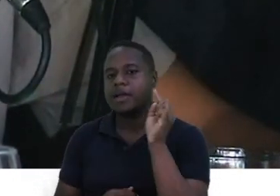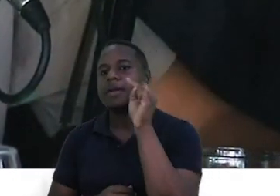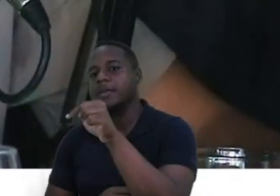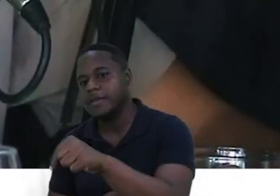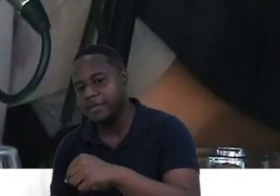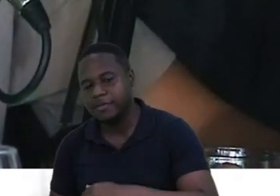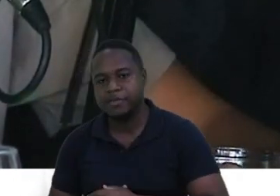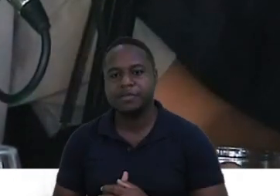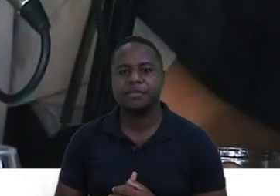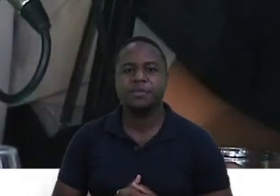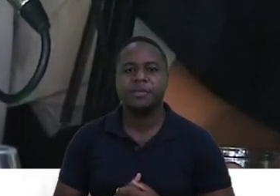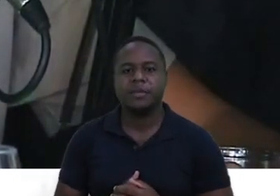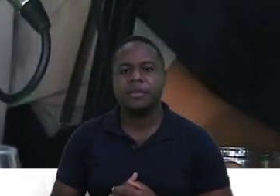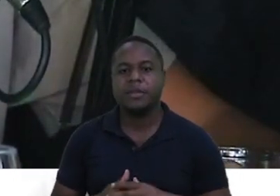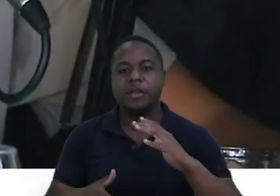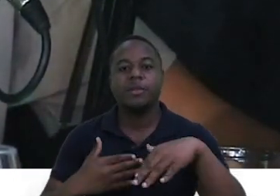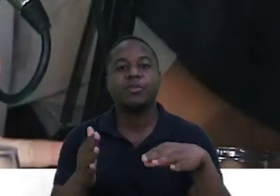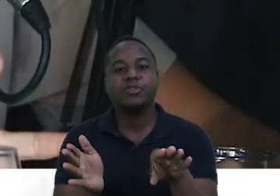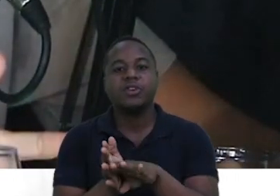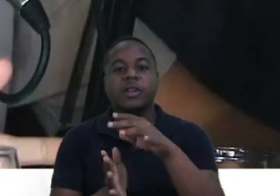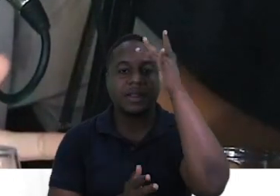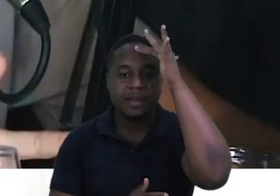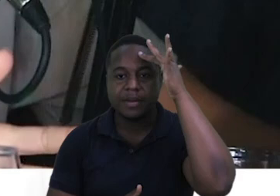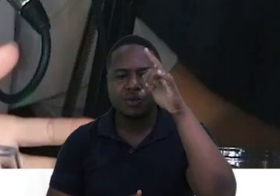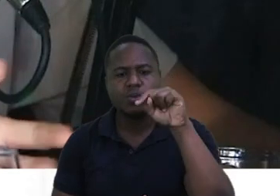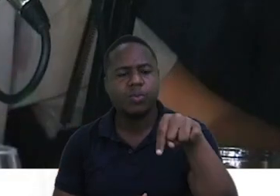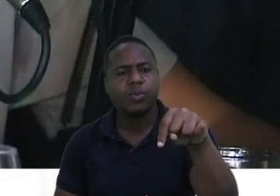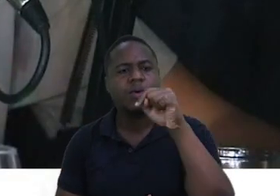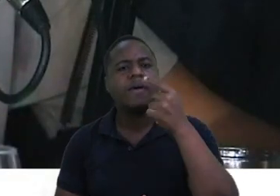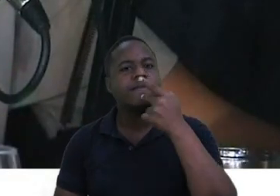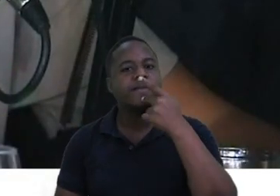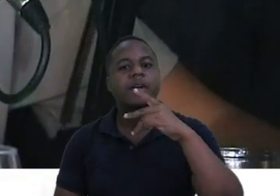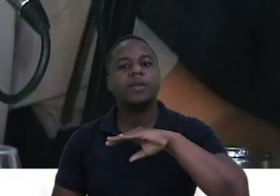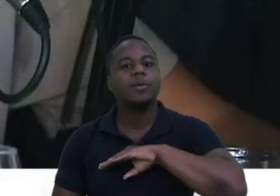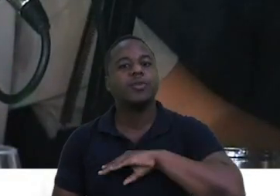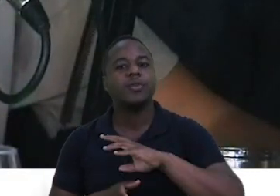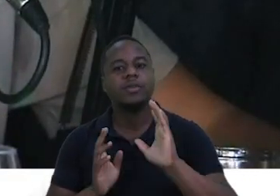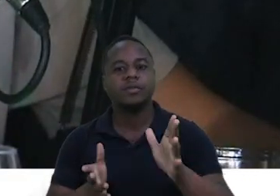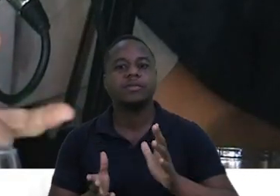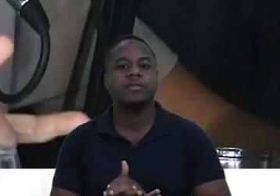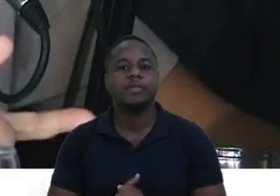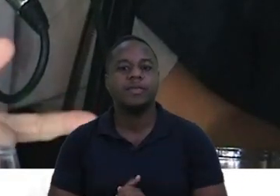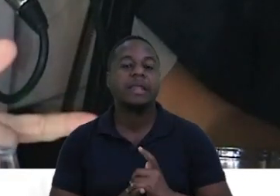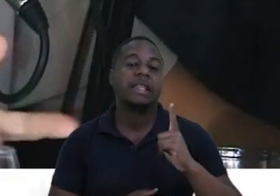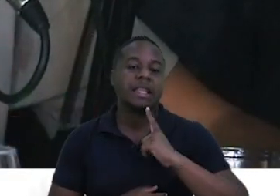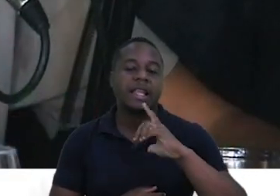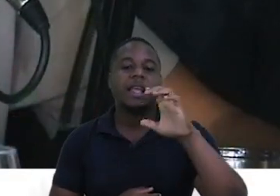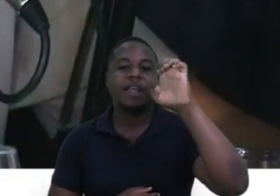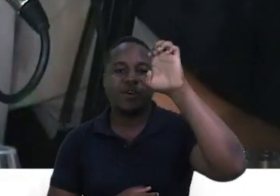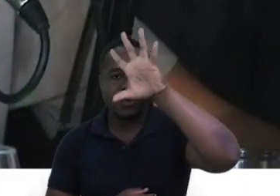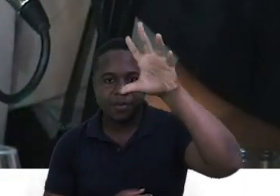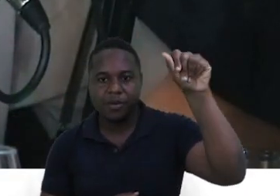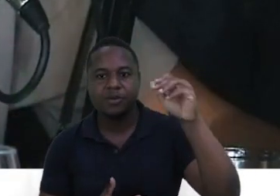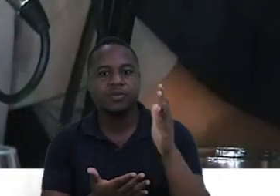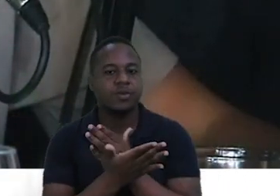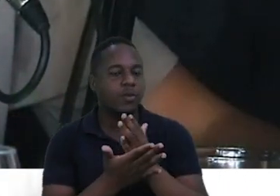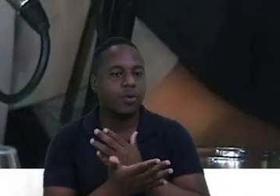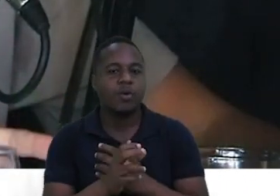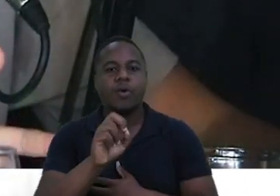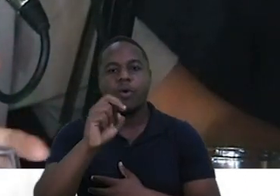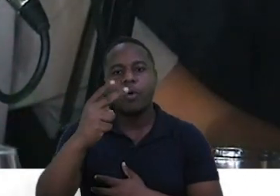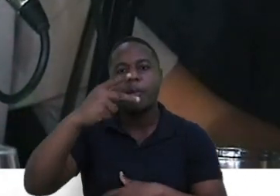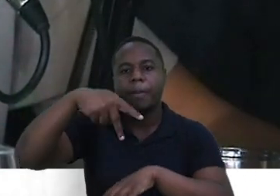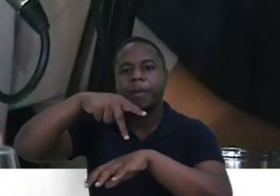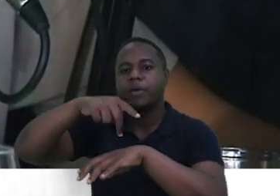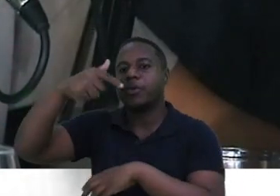lá também. E aí a gente chega lá, tem várias pessoas falando português. É. Tem vários europeus, inclusive, ou pessoas de